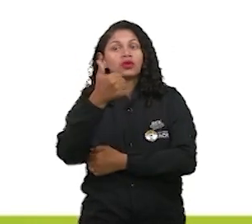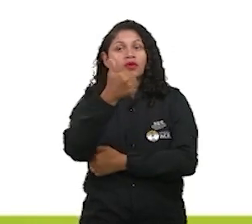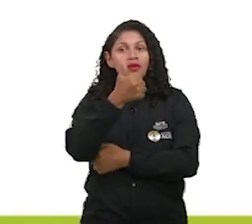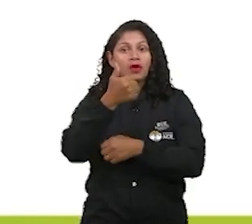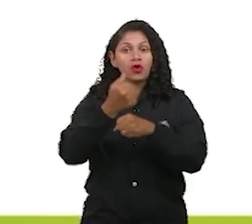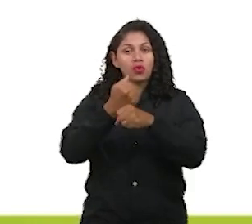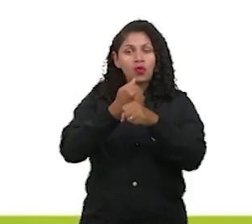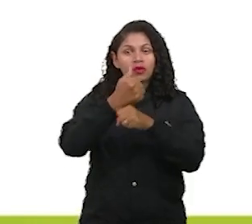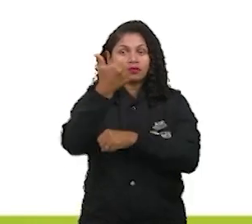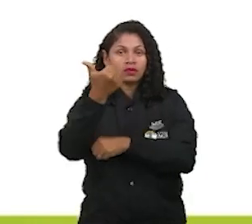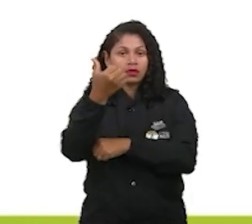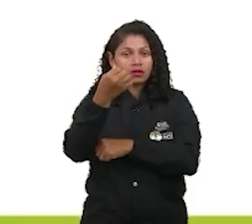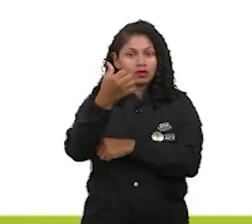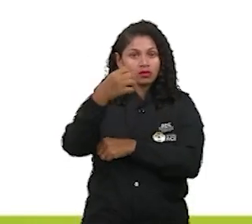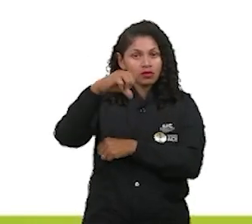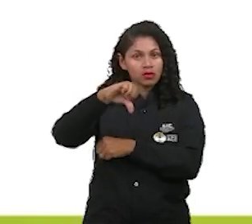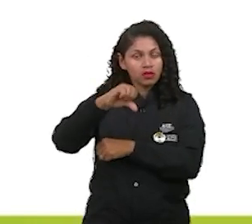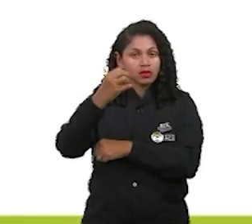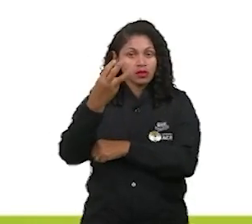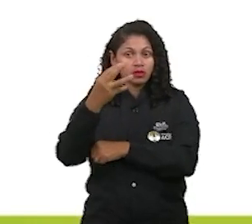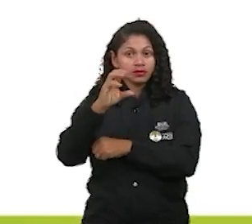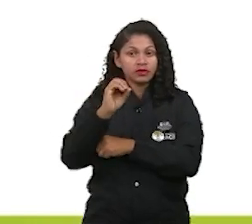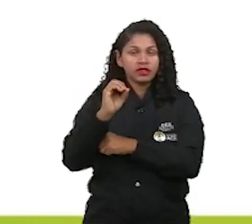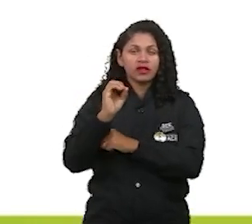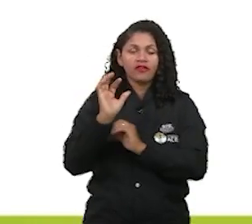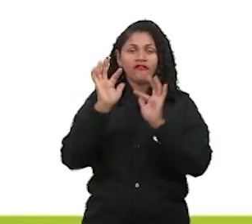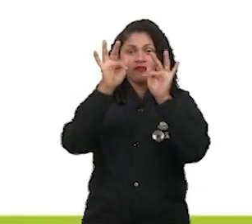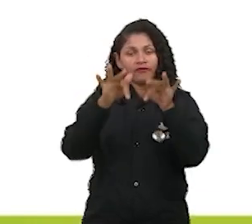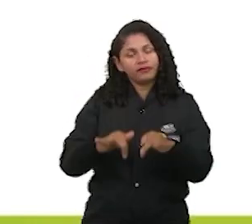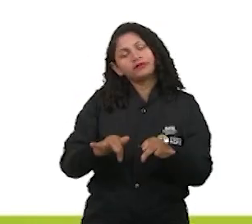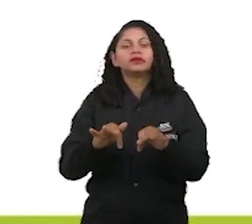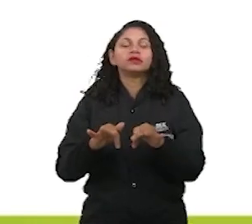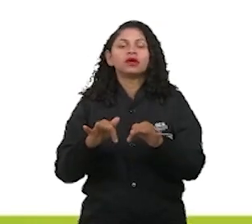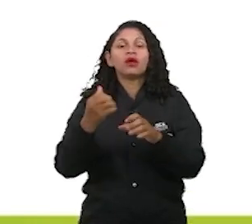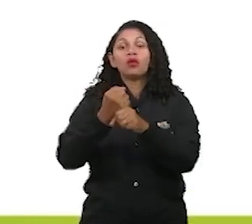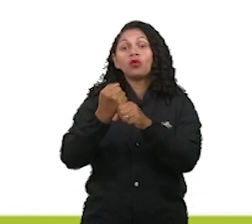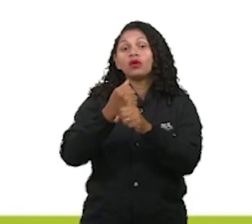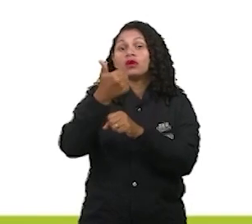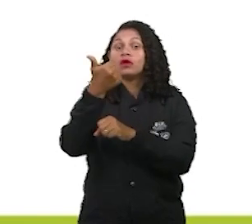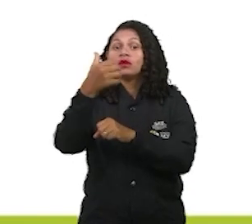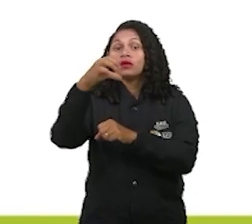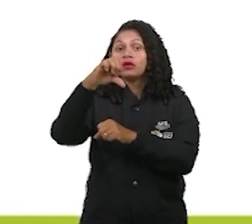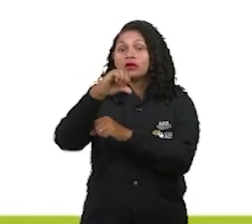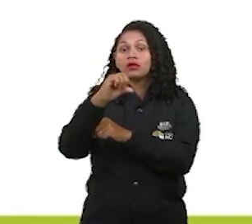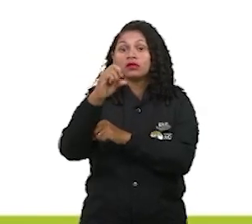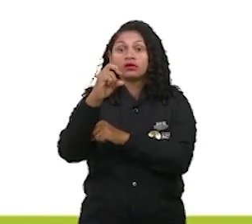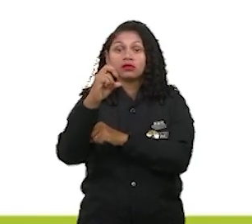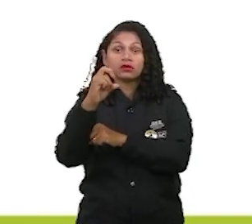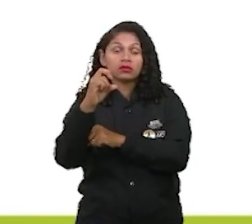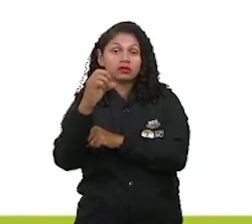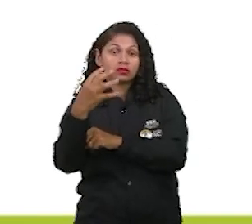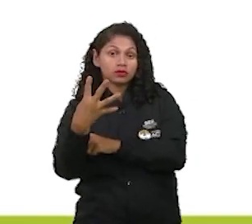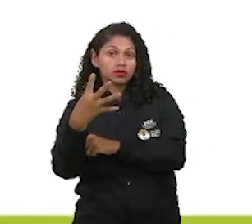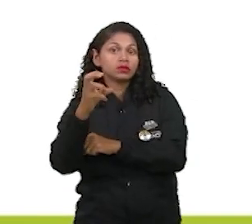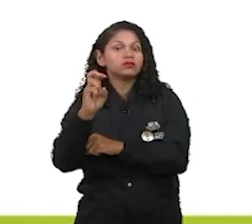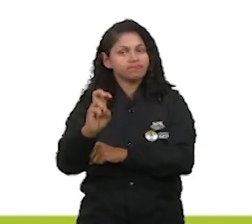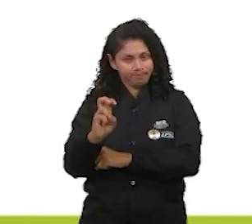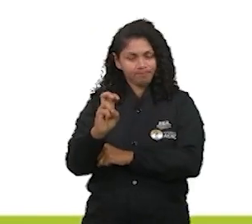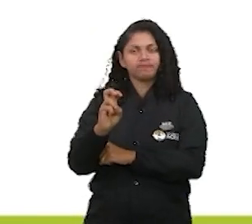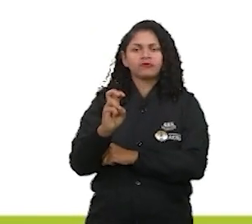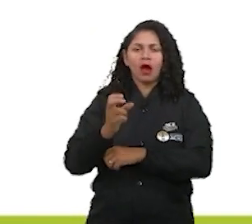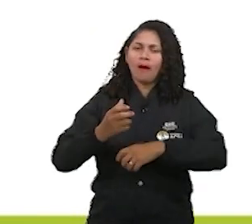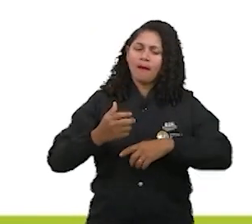em 1945. As obras dessa fase, elas são caracterizadas pelo quê? Pelo